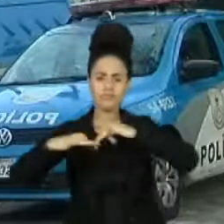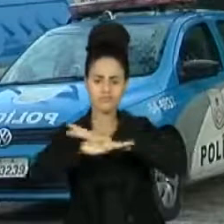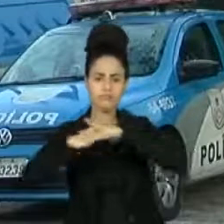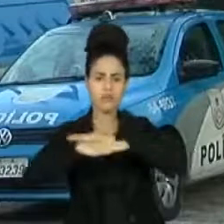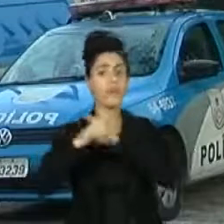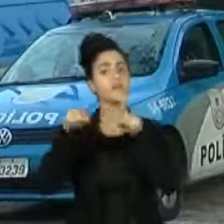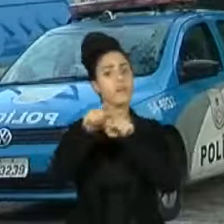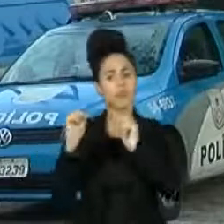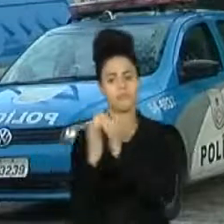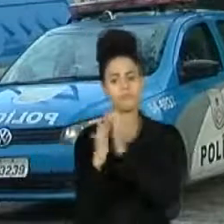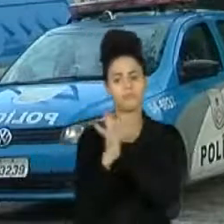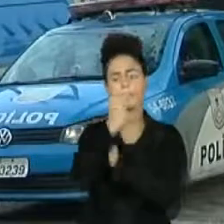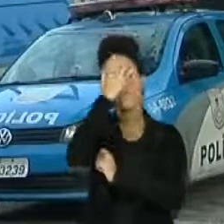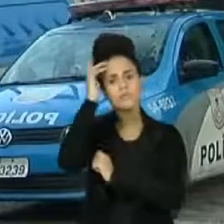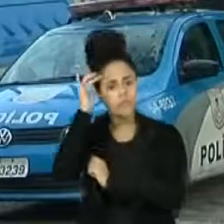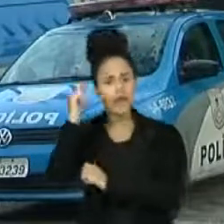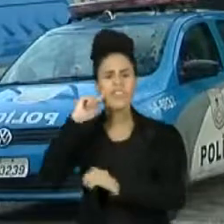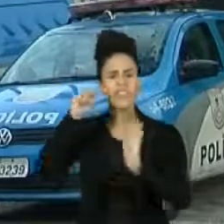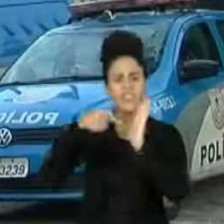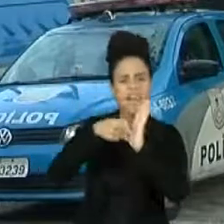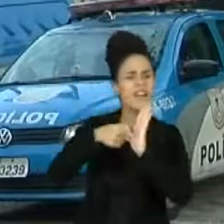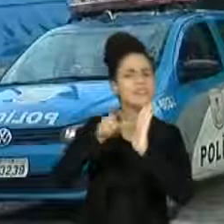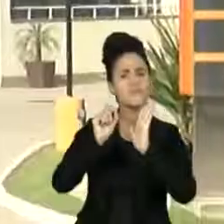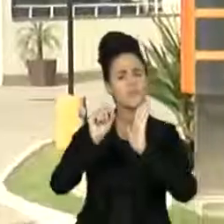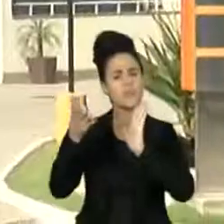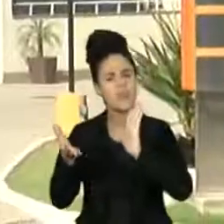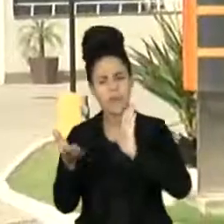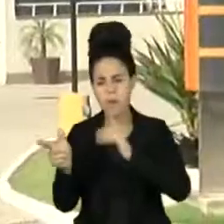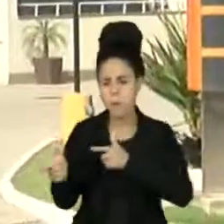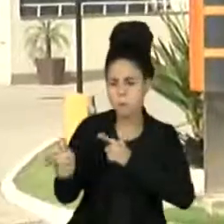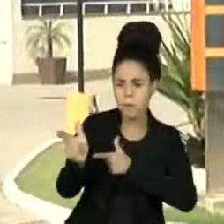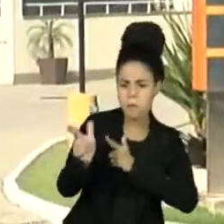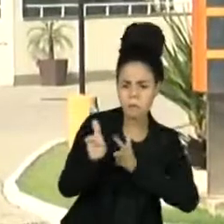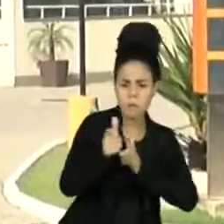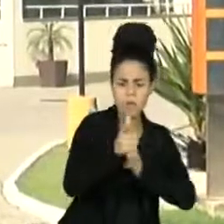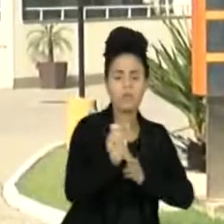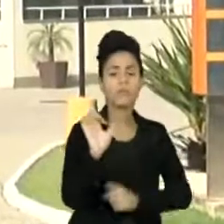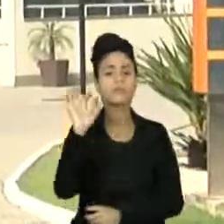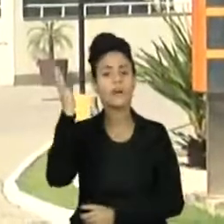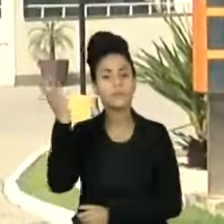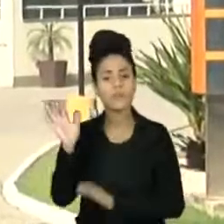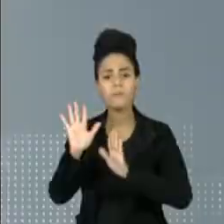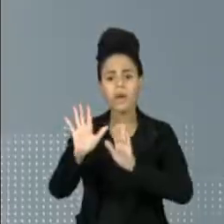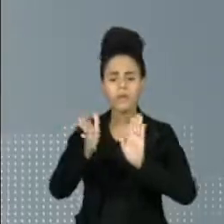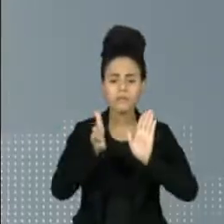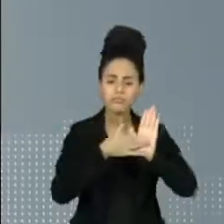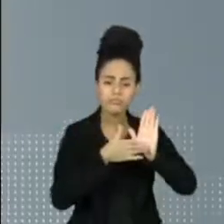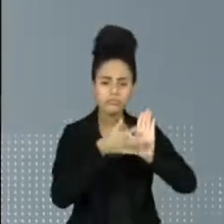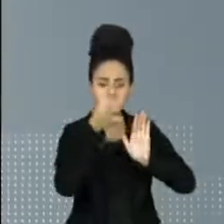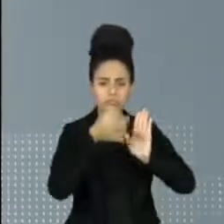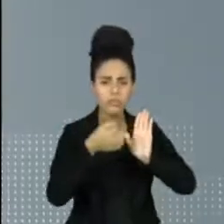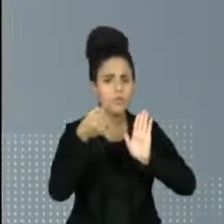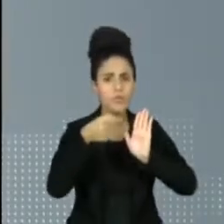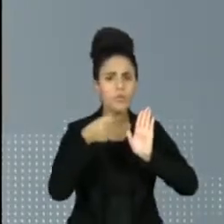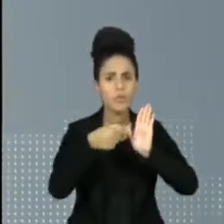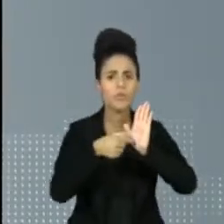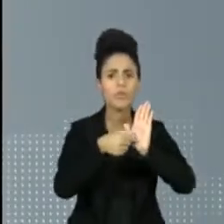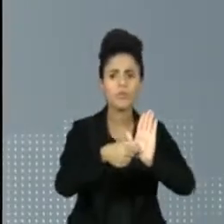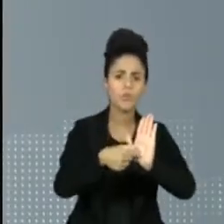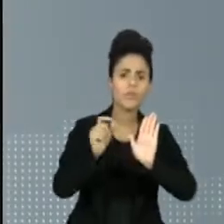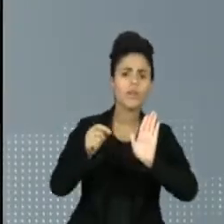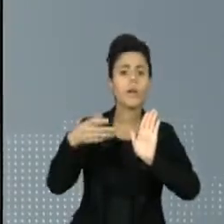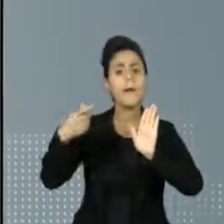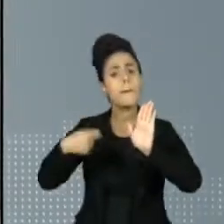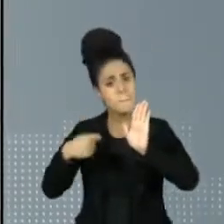pessoas. Ainda segundo a denúncia, não havia motivo para que os disparos fossem feitos. No documento também há o pedido de aplicação de